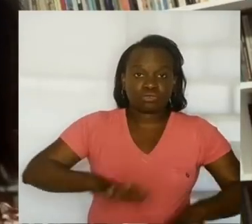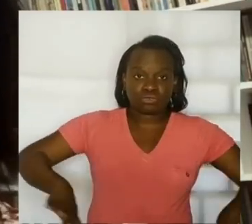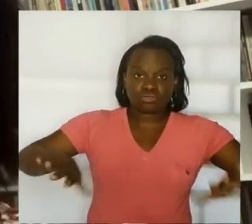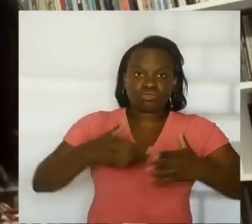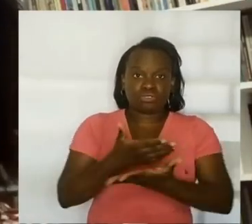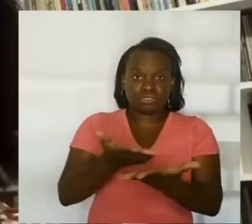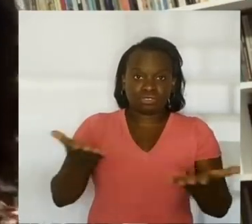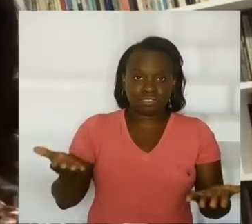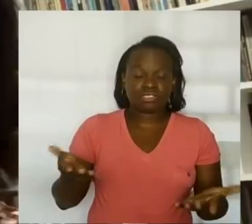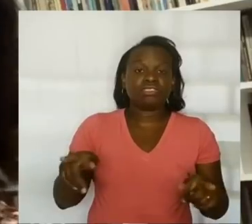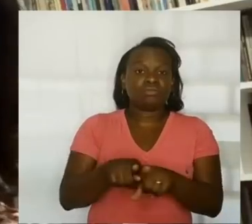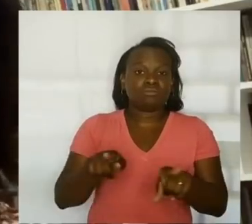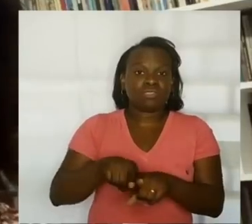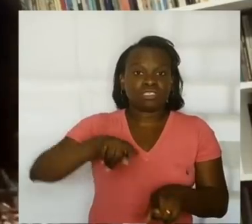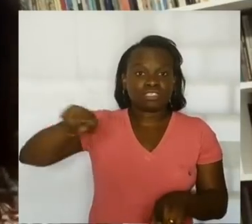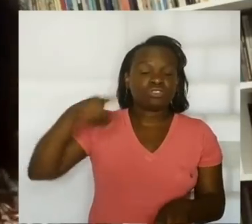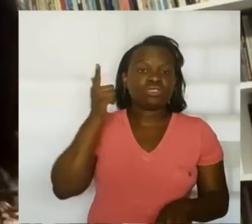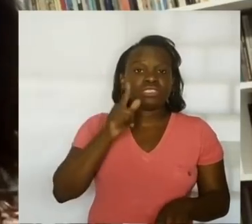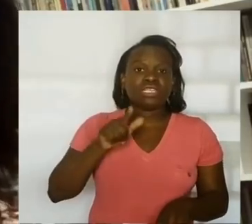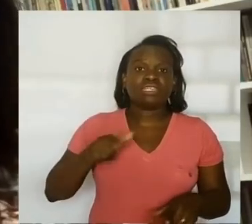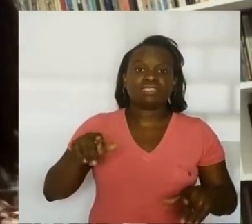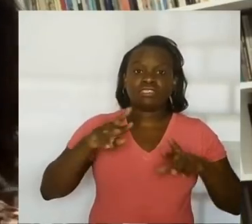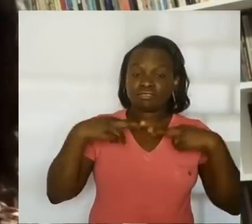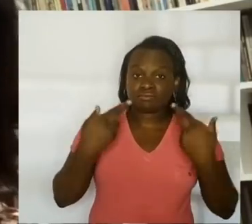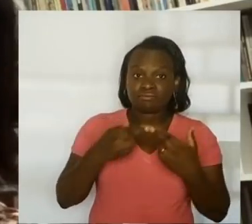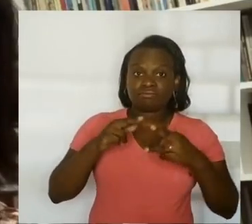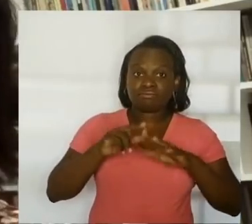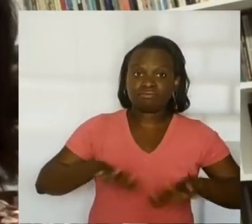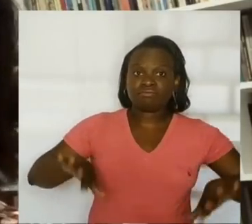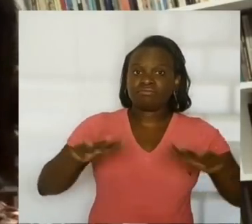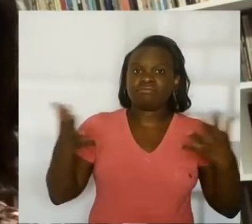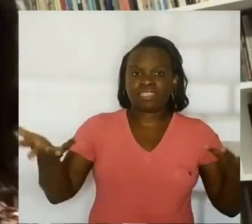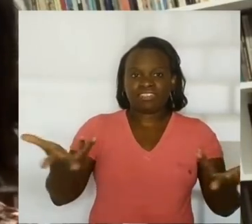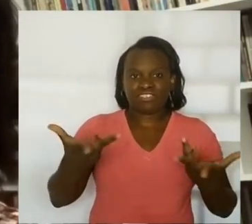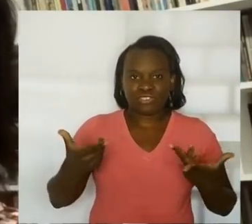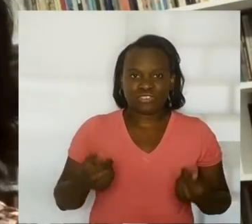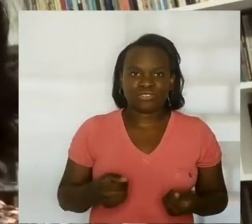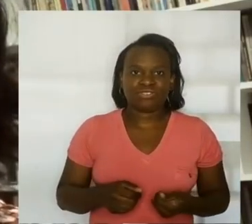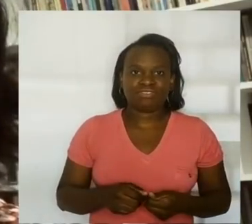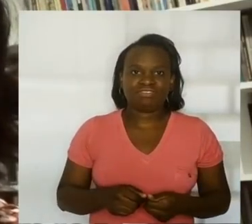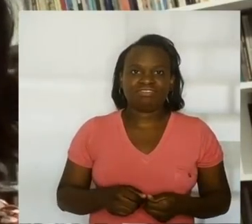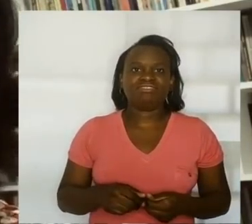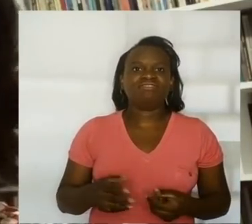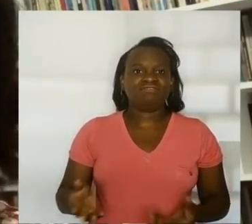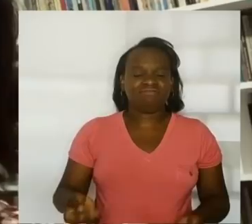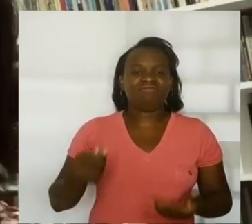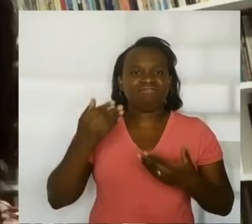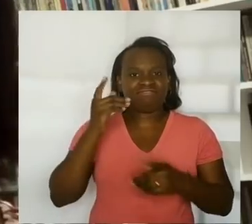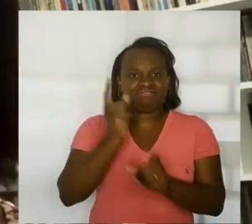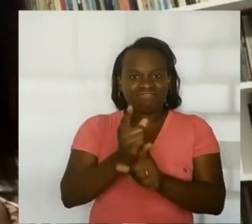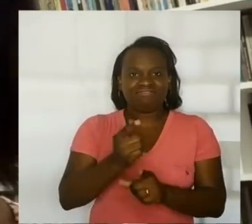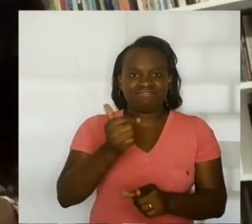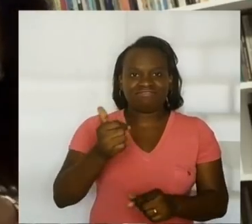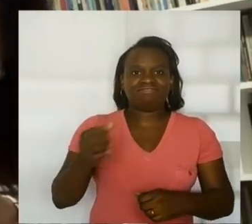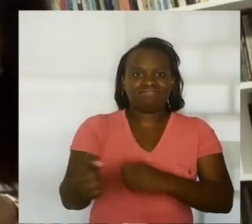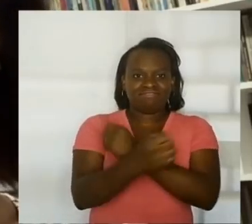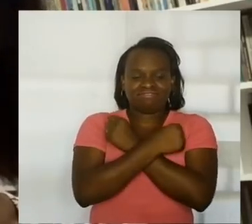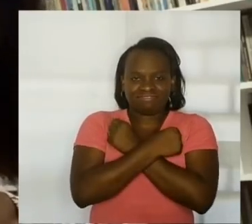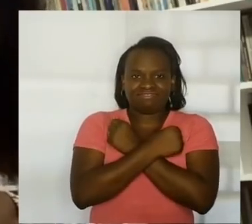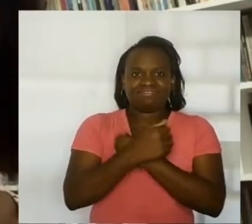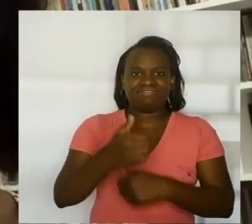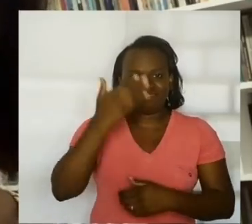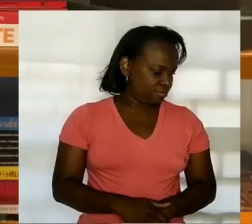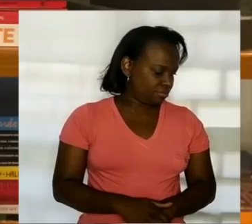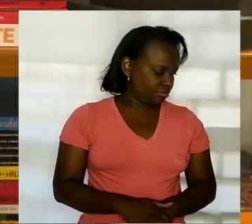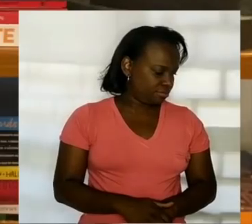todas vocês e que a gente tenha um evento maravilhoso. E até breve. Obrigada.